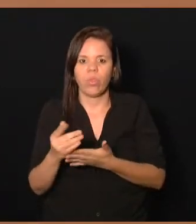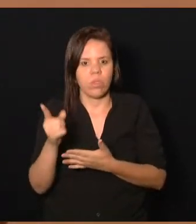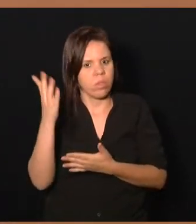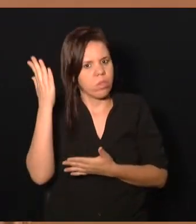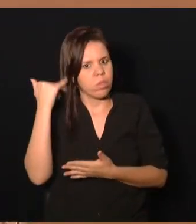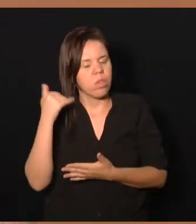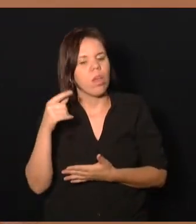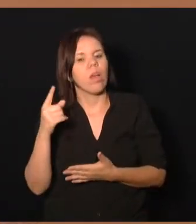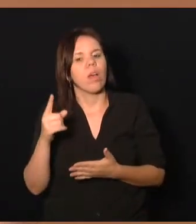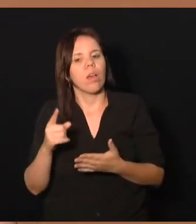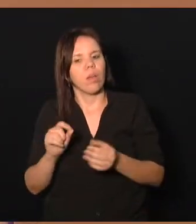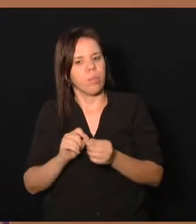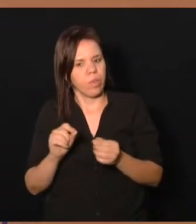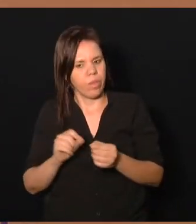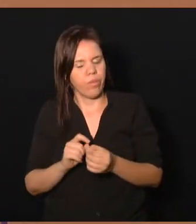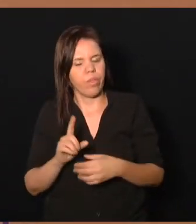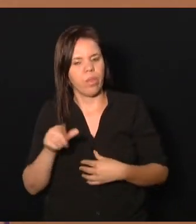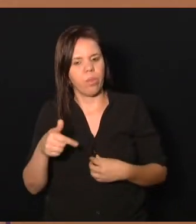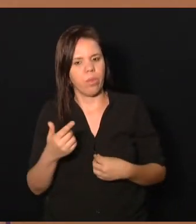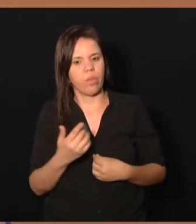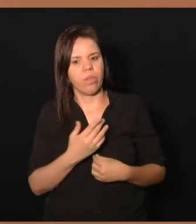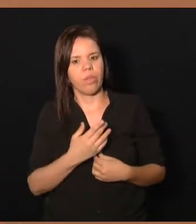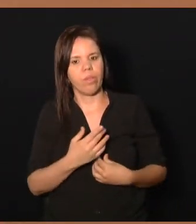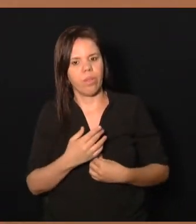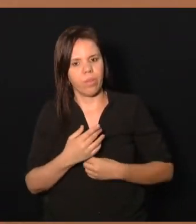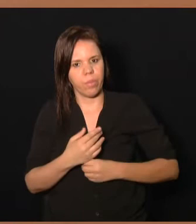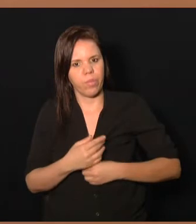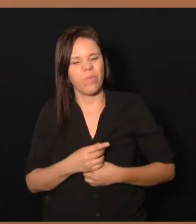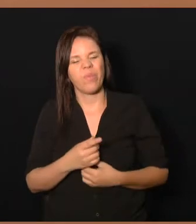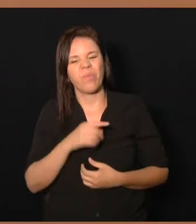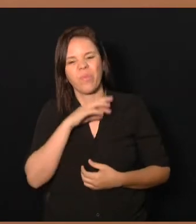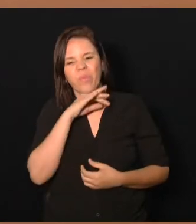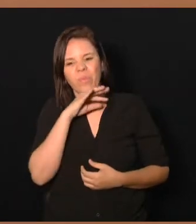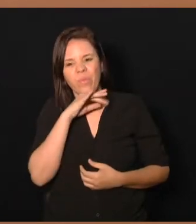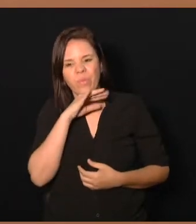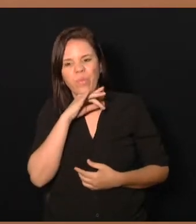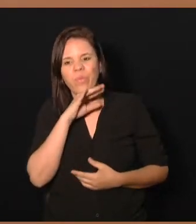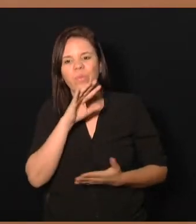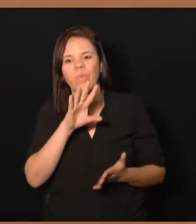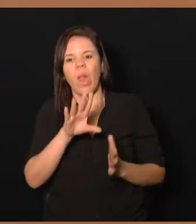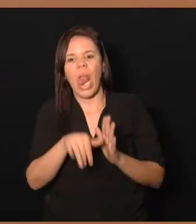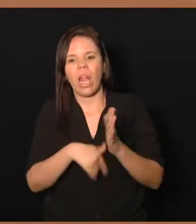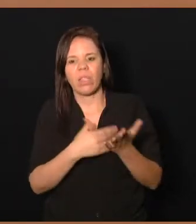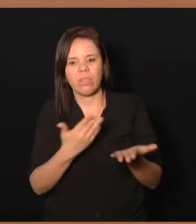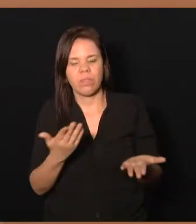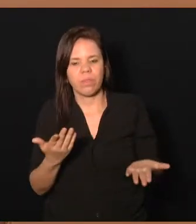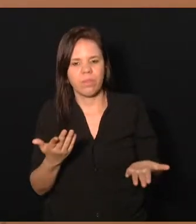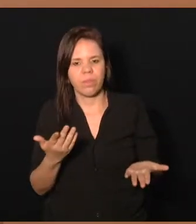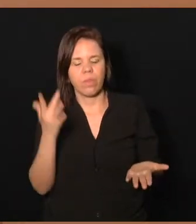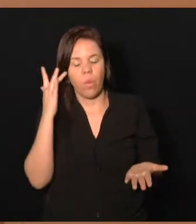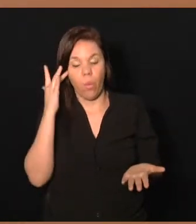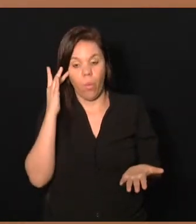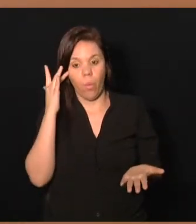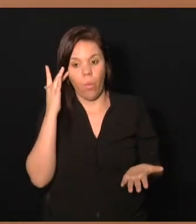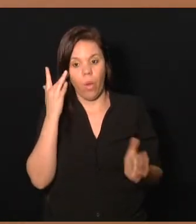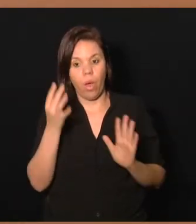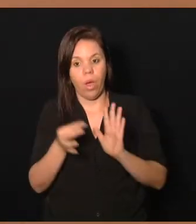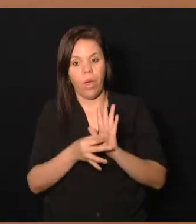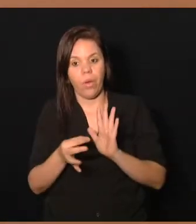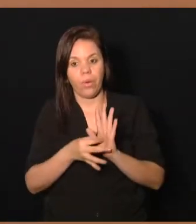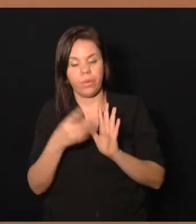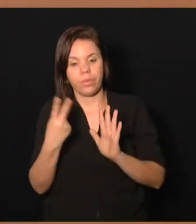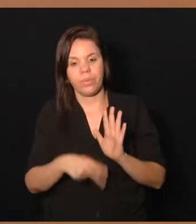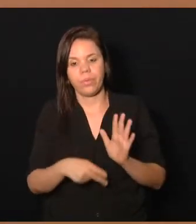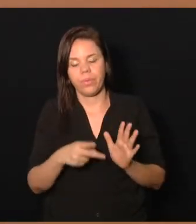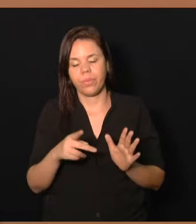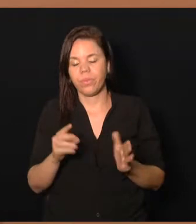nesses aditivos que vem a desgraça, certo? Eu só acho que houve